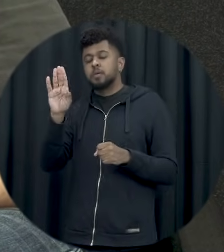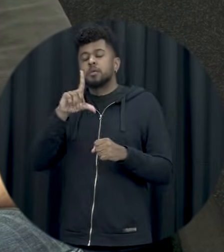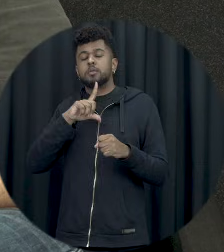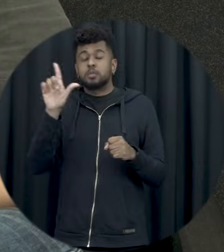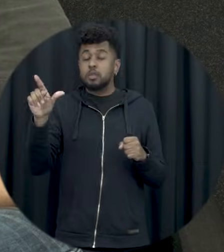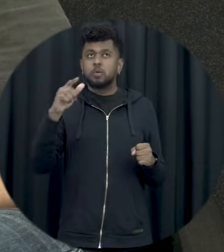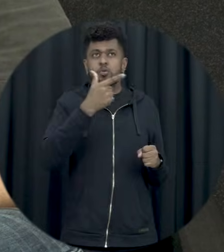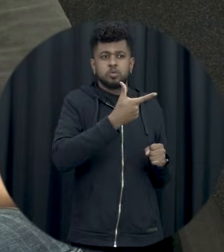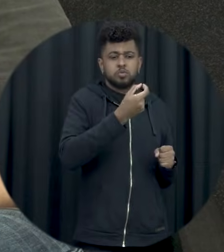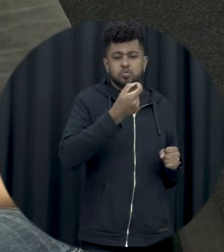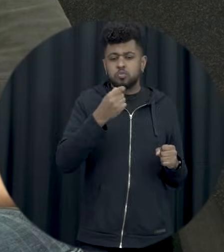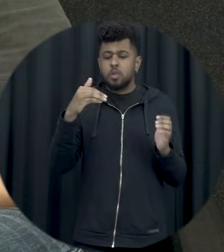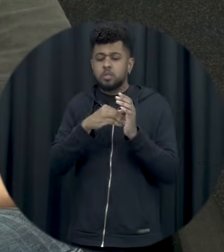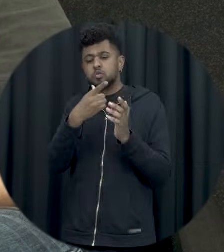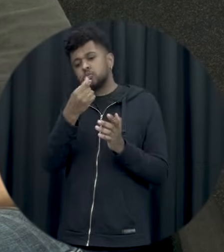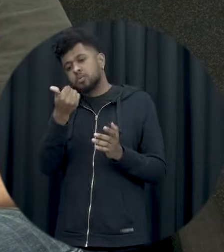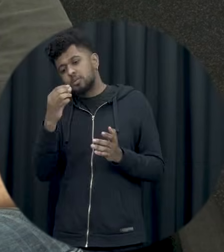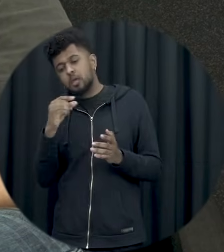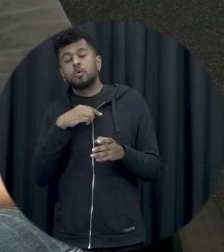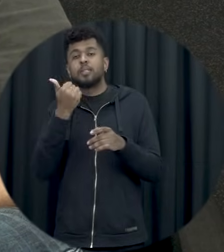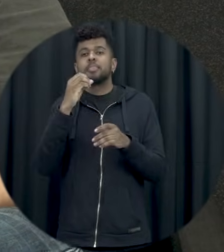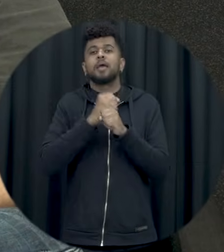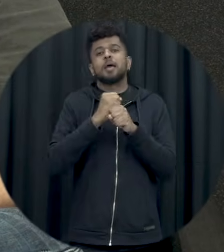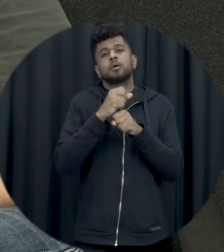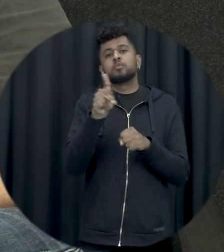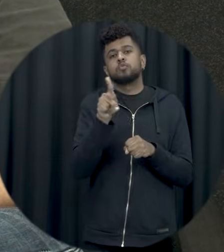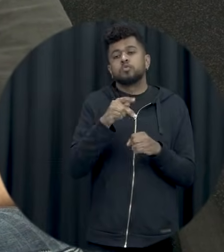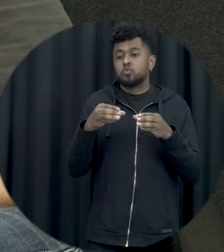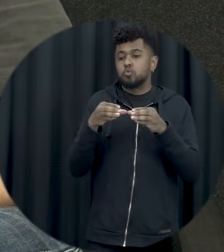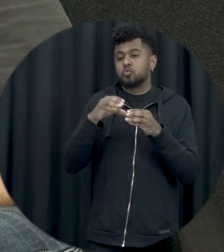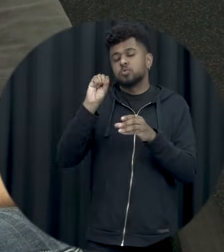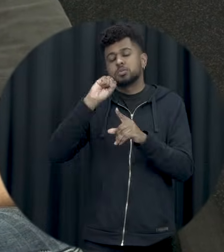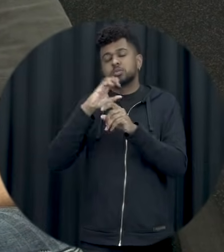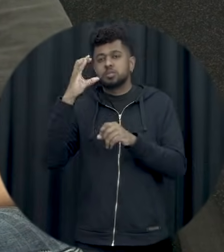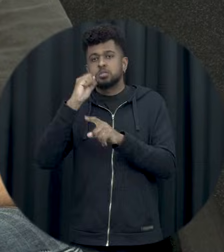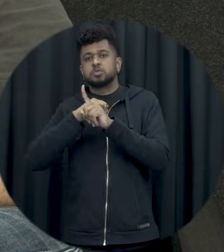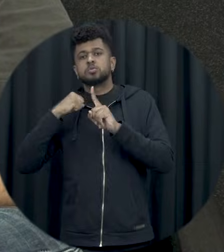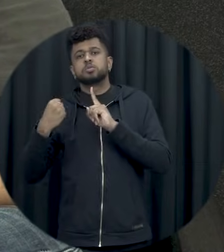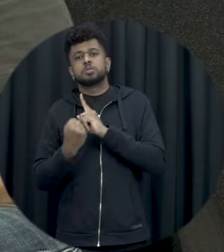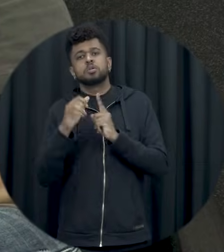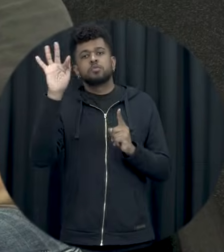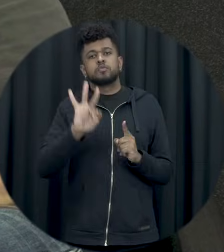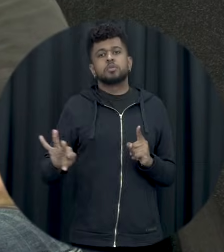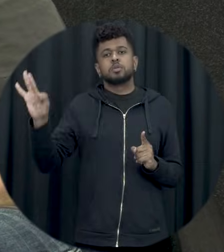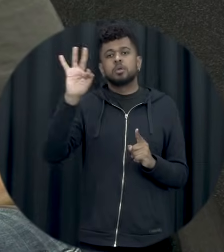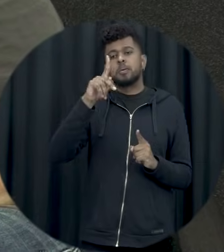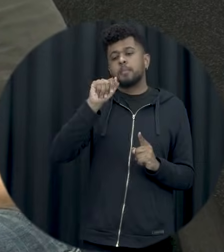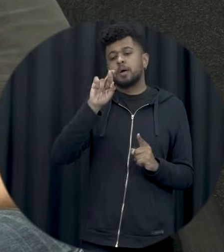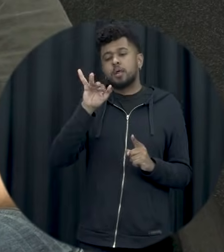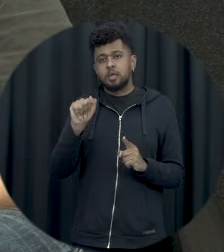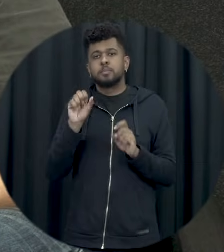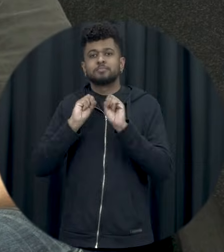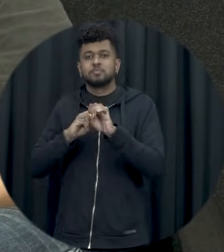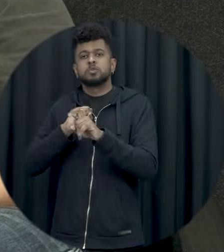a 2010, eu fiquei 10 anos como professor no Departamento de Ciências Sociais da Federal da Paraíba, dando aula de Sociologia os primeiros